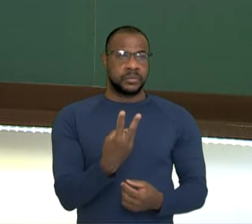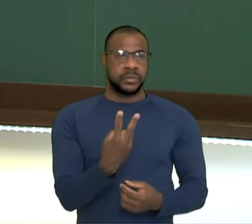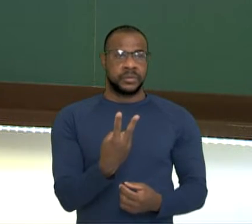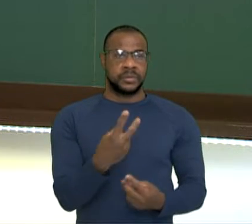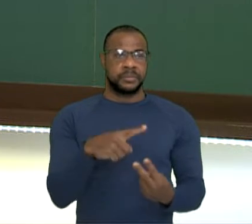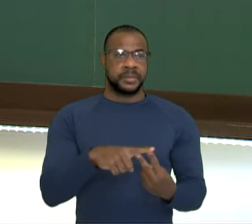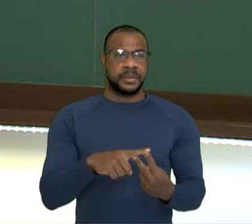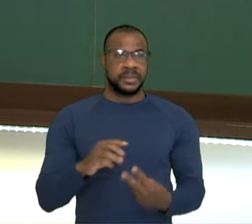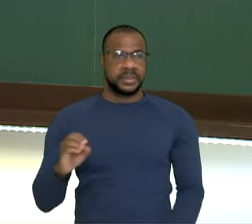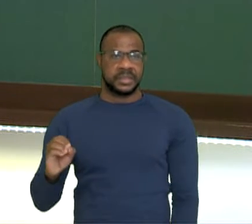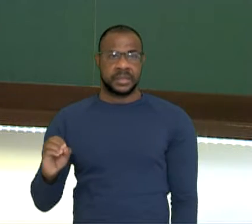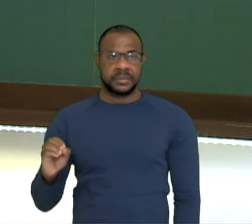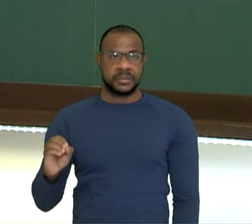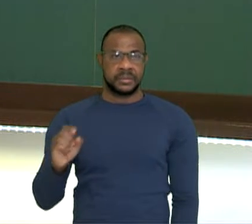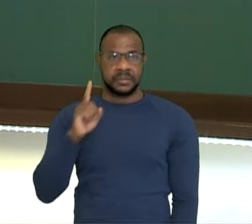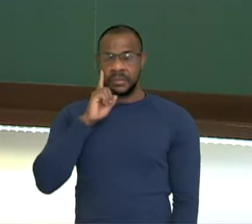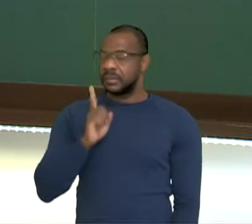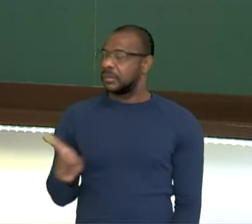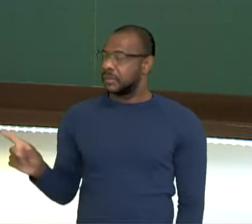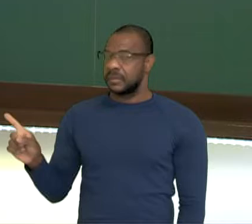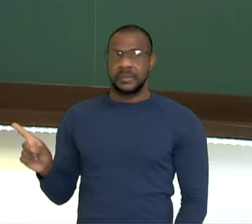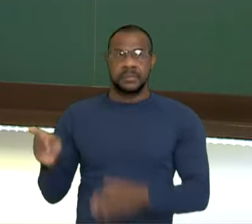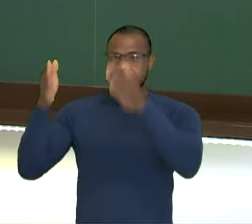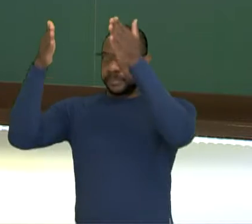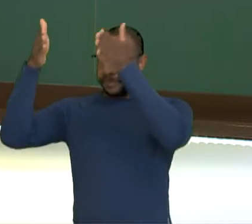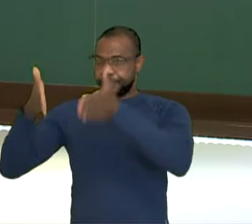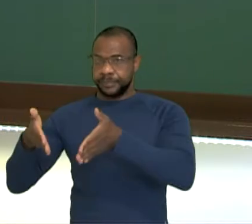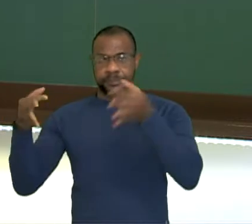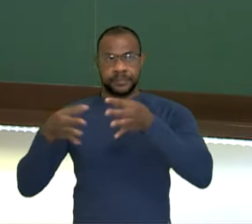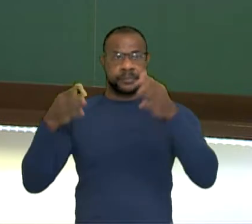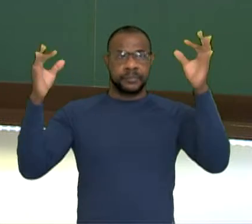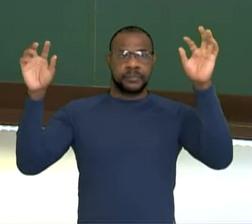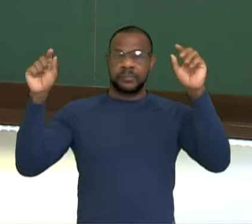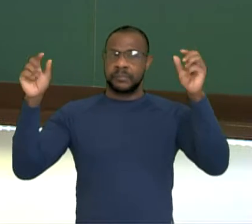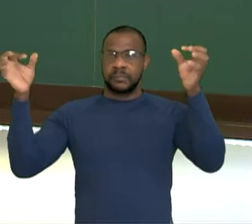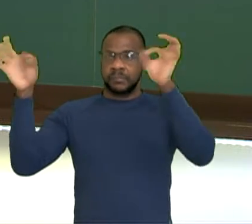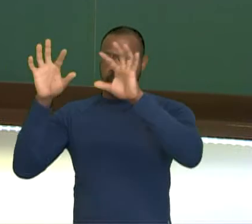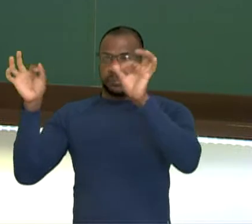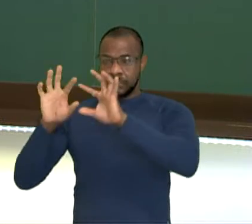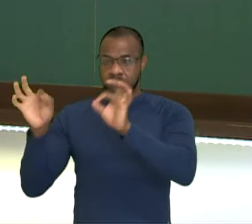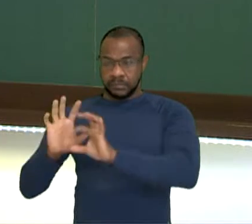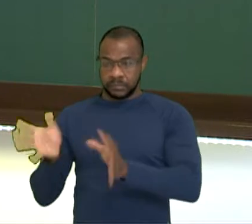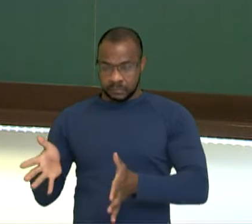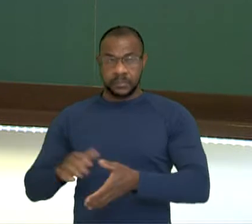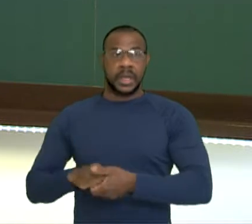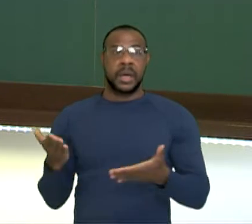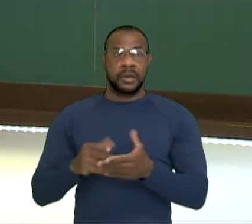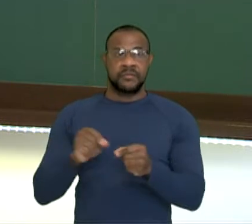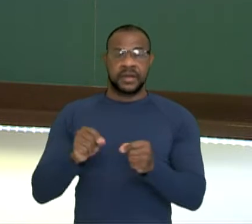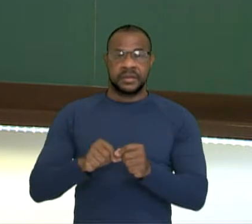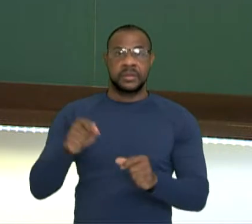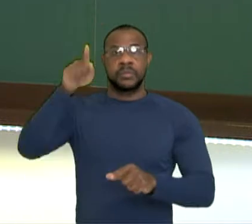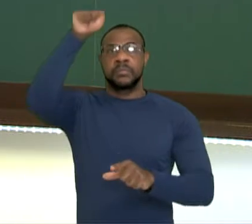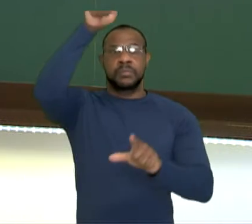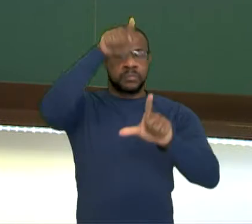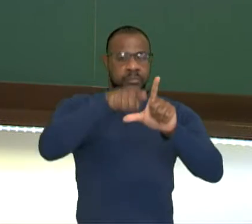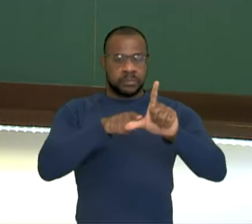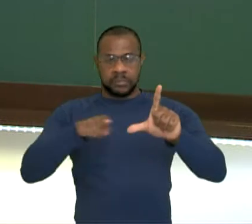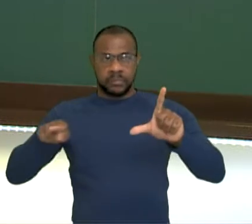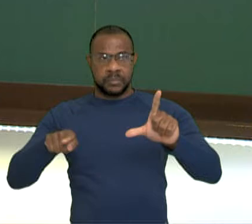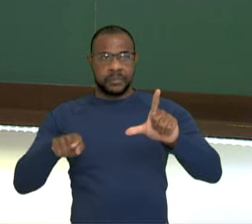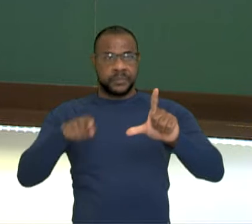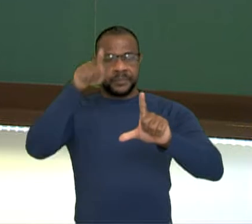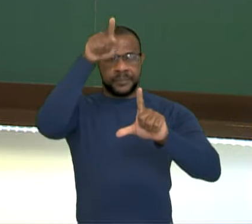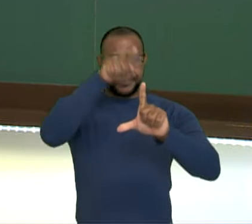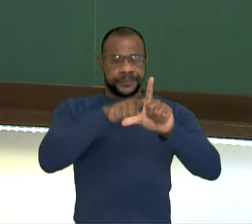ok? Com isso, agora a gente vai fazer o gráfico, certo? Então, para fazer o gráfico, a